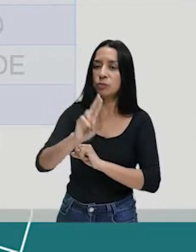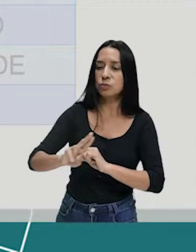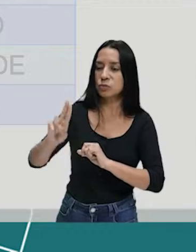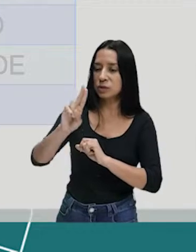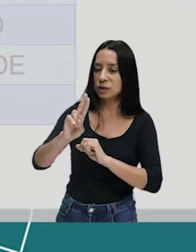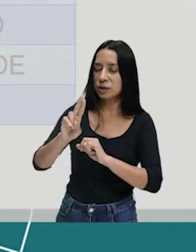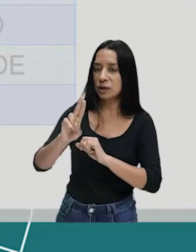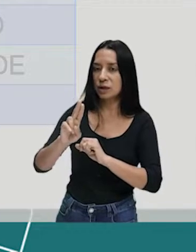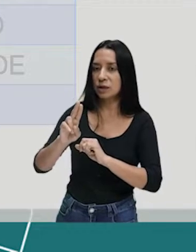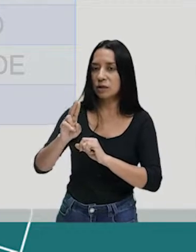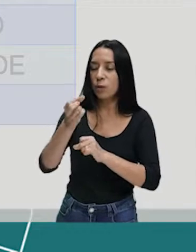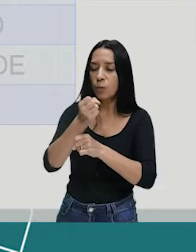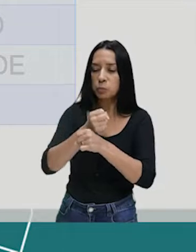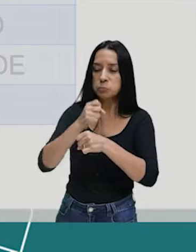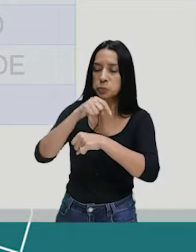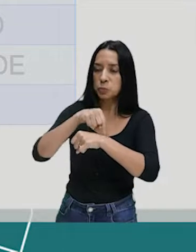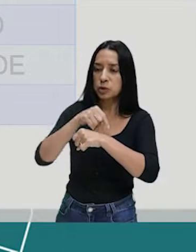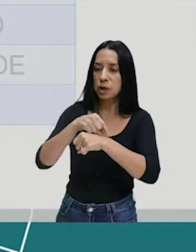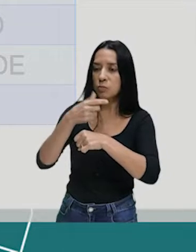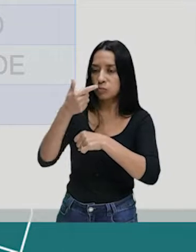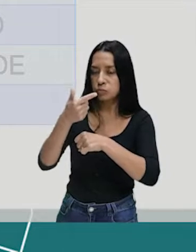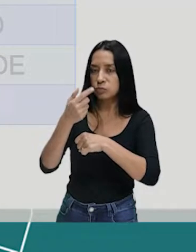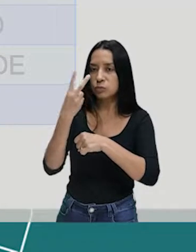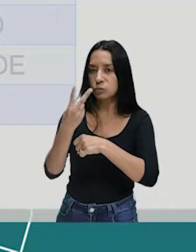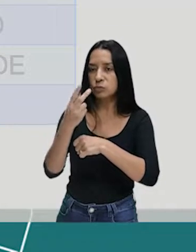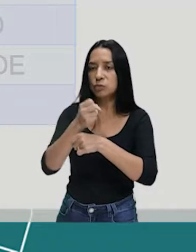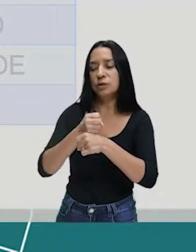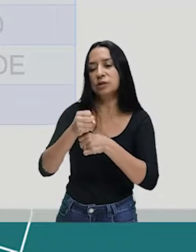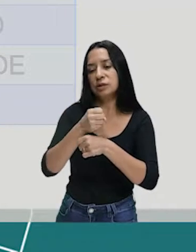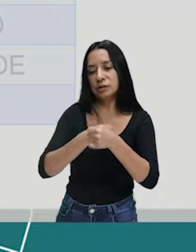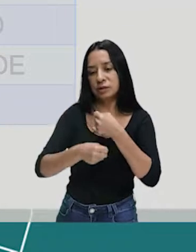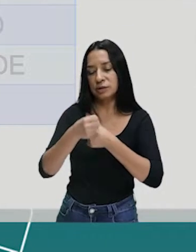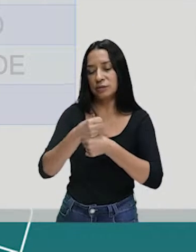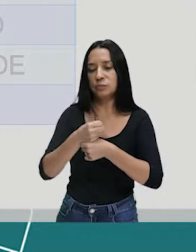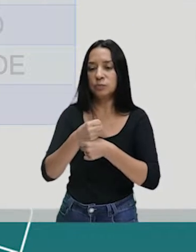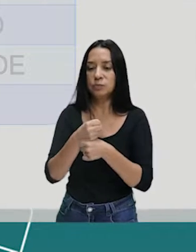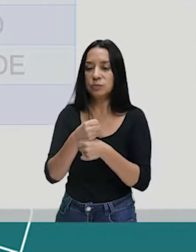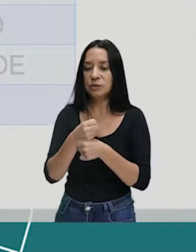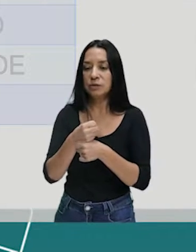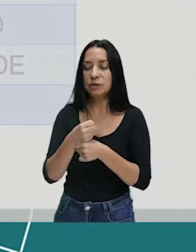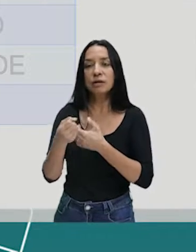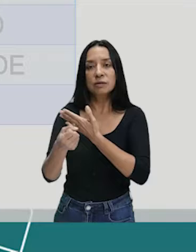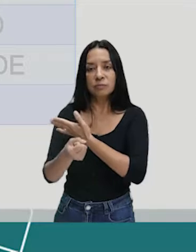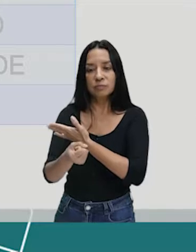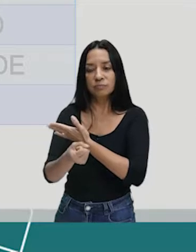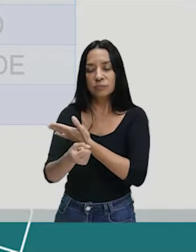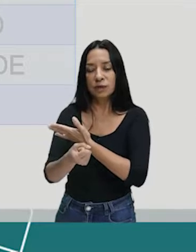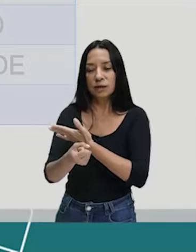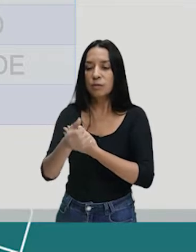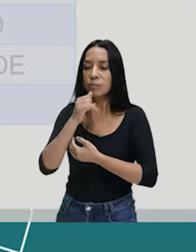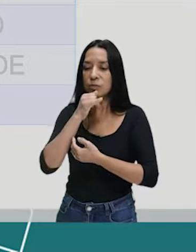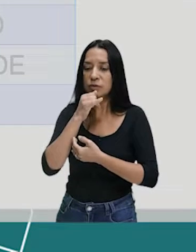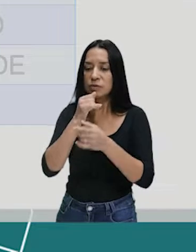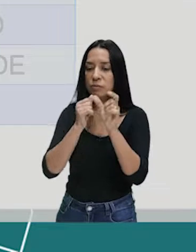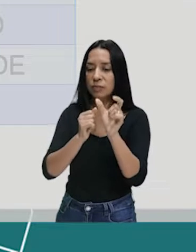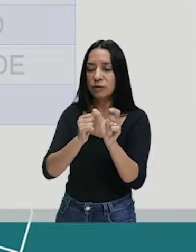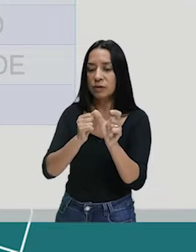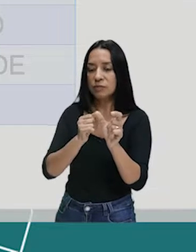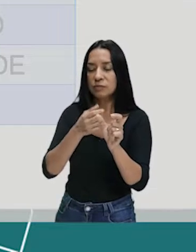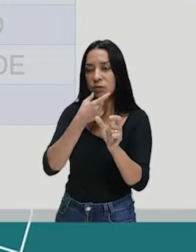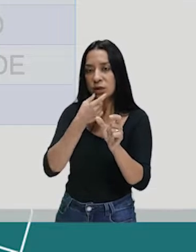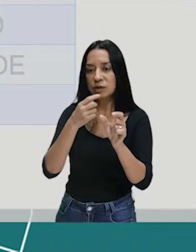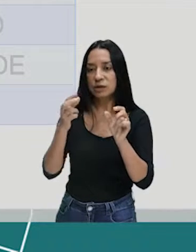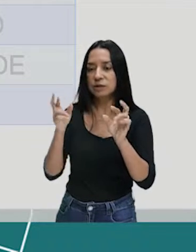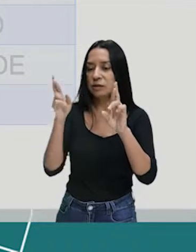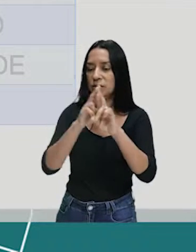a aqui eu tenho alguns exemplos de palavras do inglês que estão relacionadas com a tecnologia que provavelmente você também já viu em